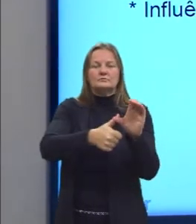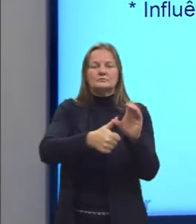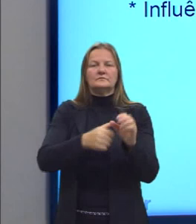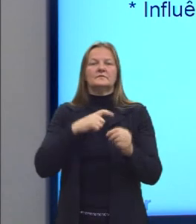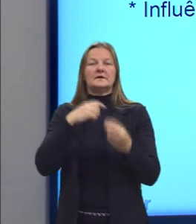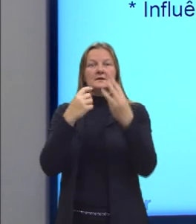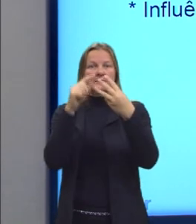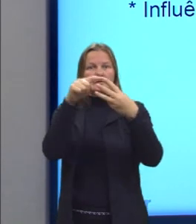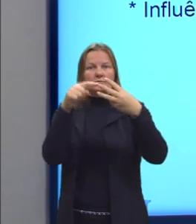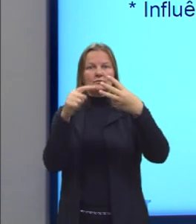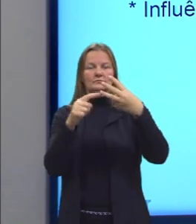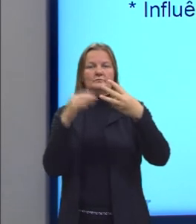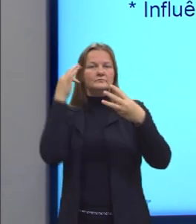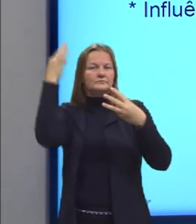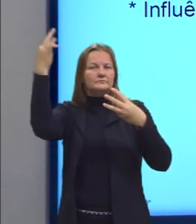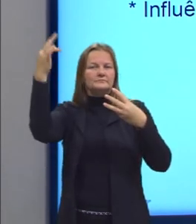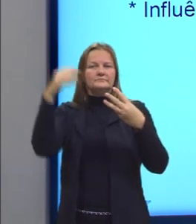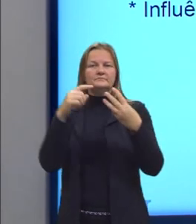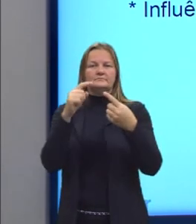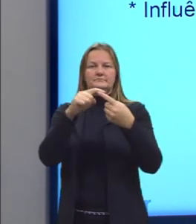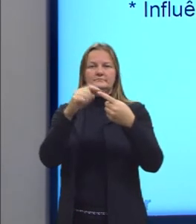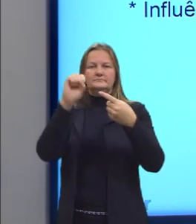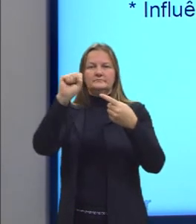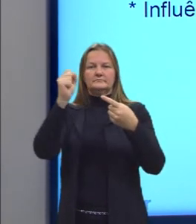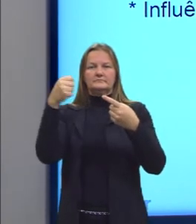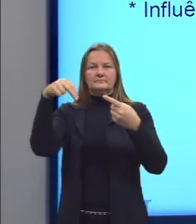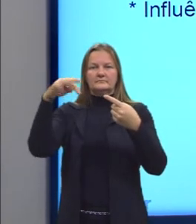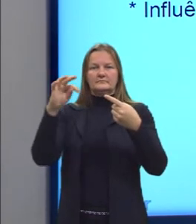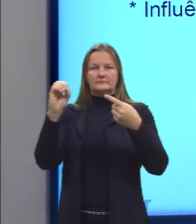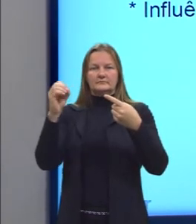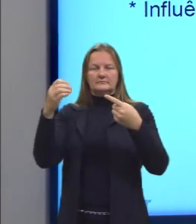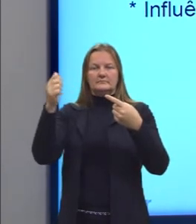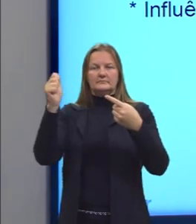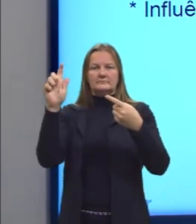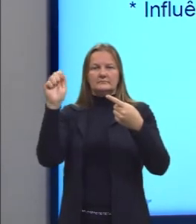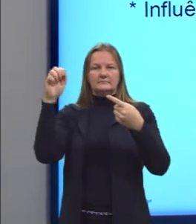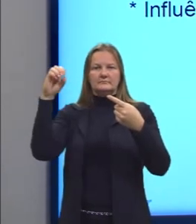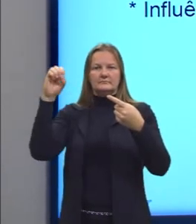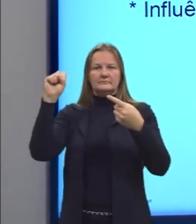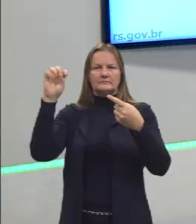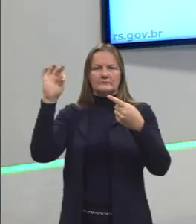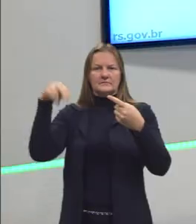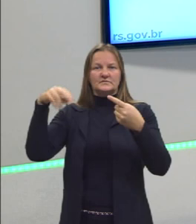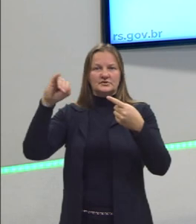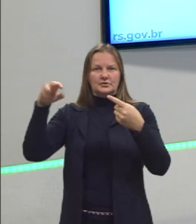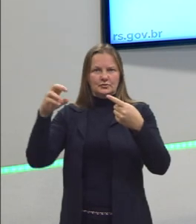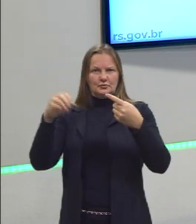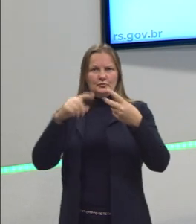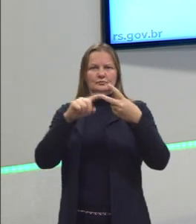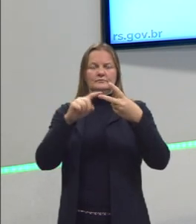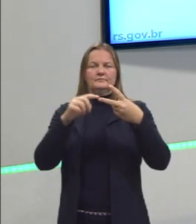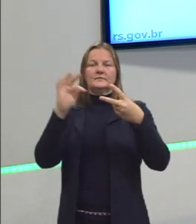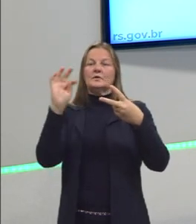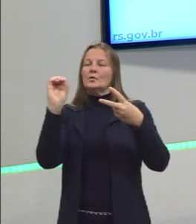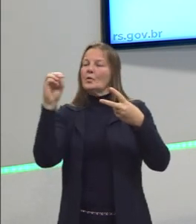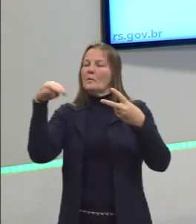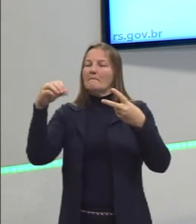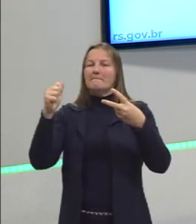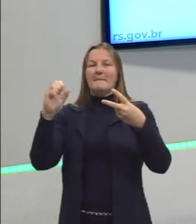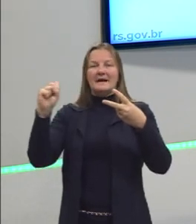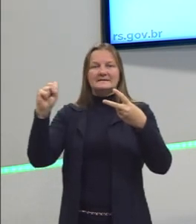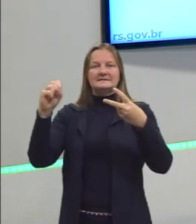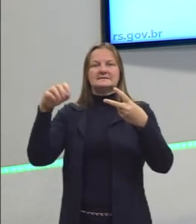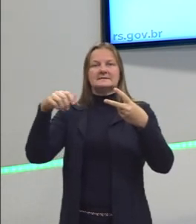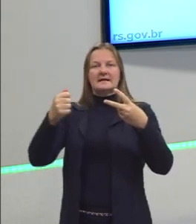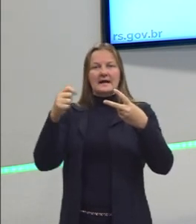mas vamos tacar muito Santo Agostinho e Santo Tomás de Aquino que vão se dedicar muito nessa questão da ética do da